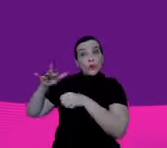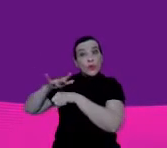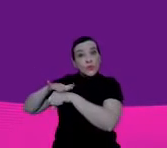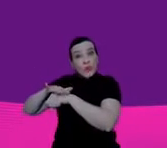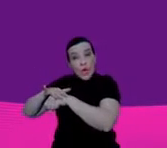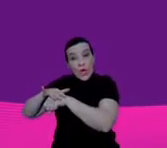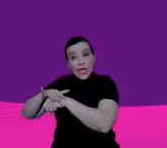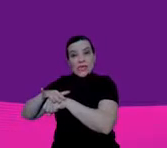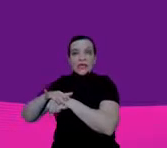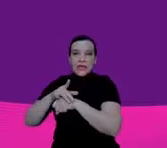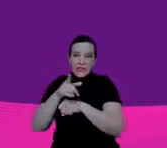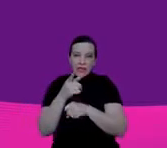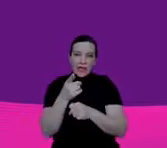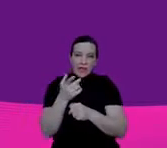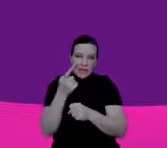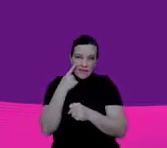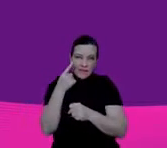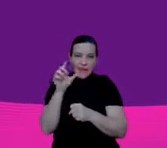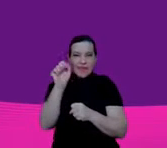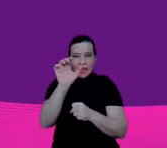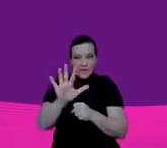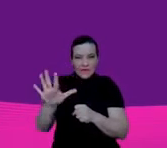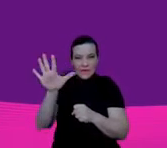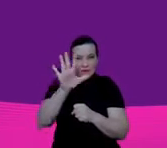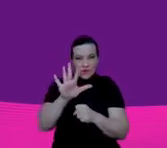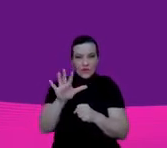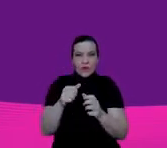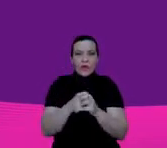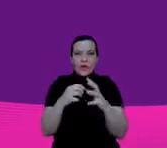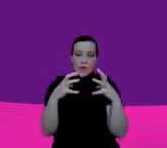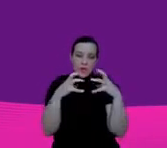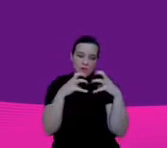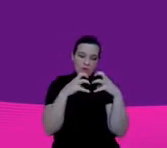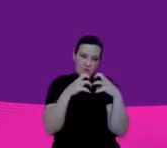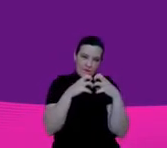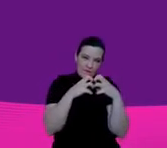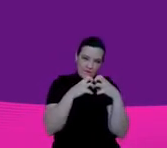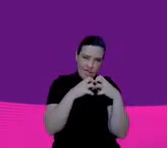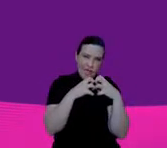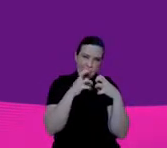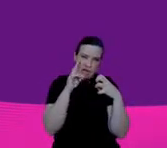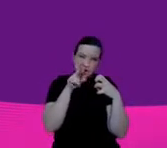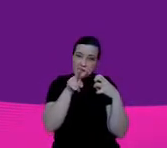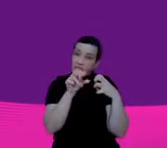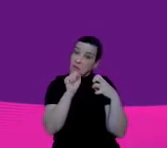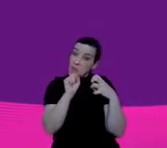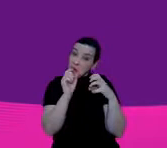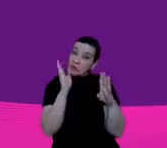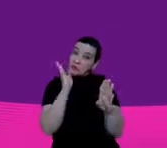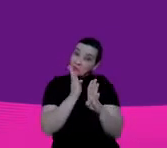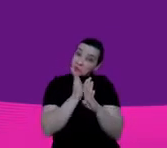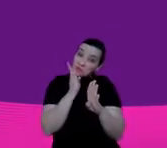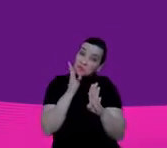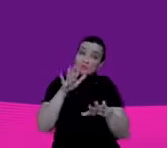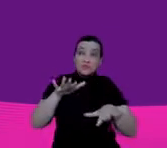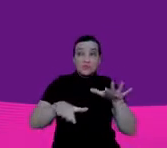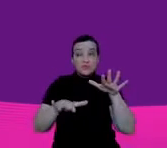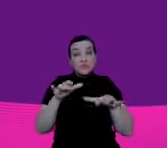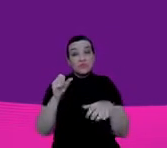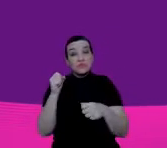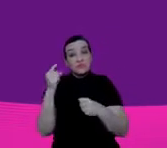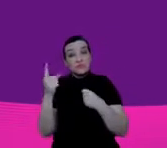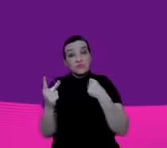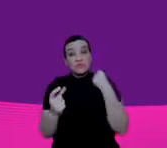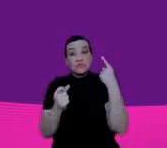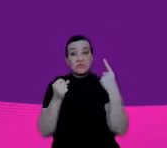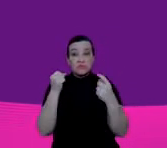exemplos, como atrofia de múltiplos sistemas, em que a gente pode encontrar, né, em alguns casos, o sinal da cruz na